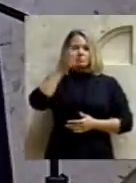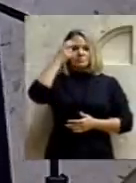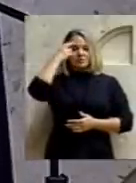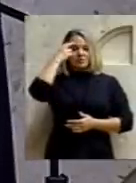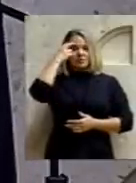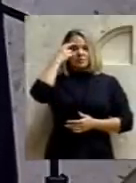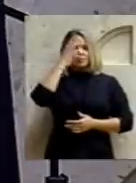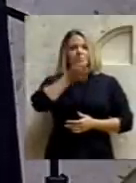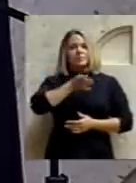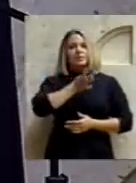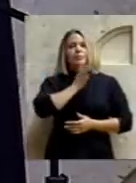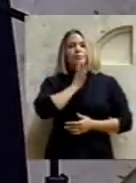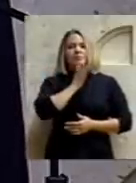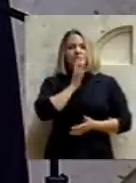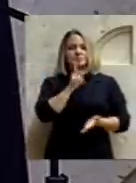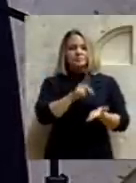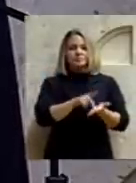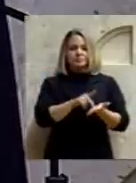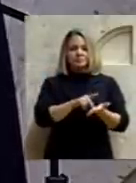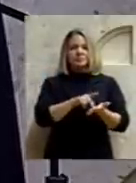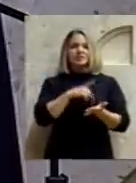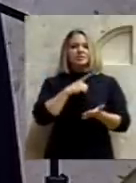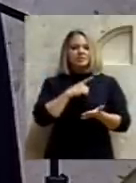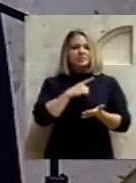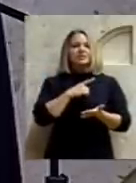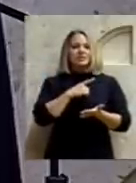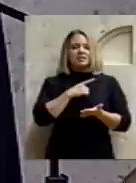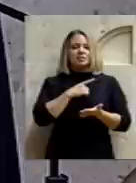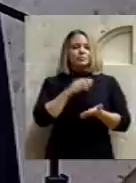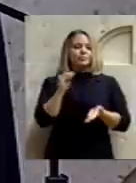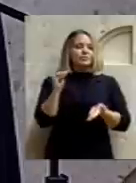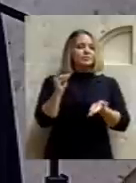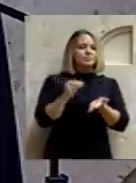reconhecer que há um grande